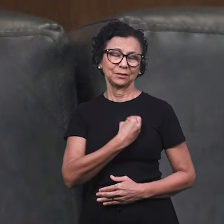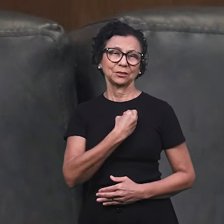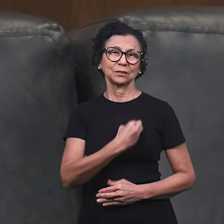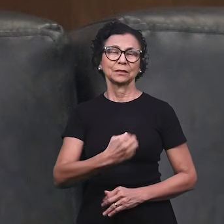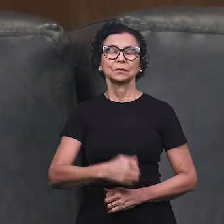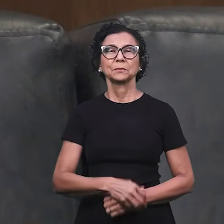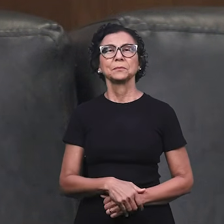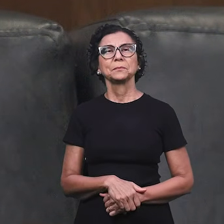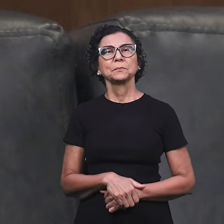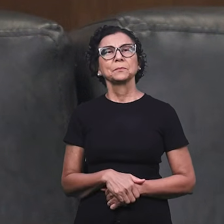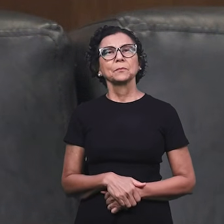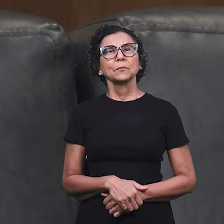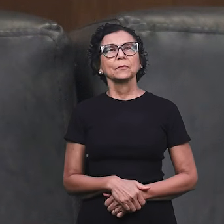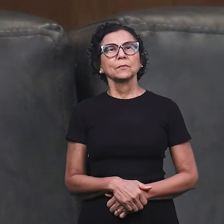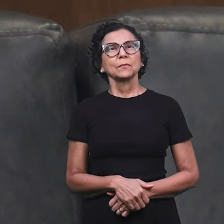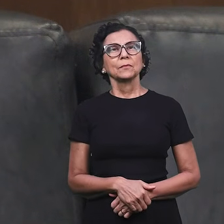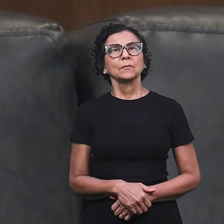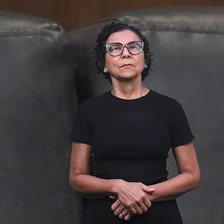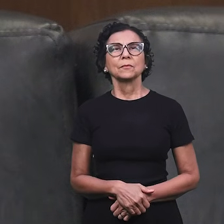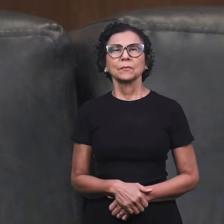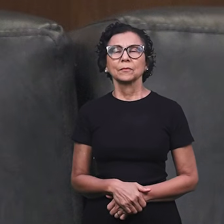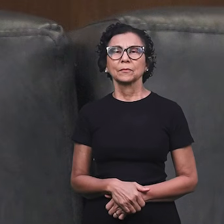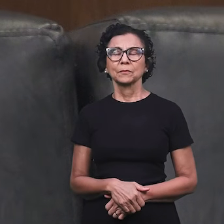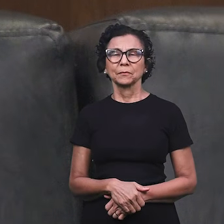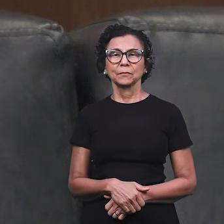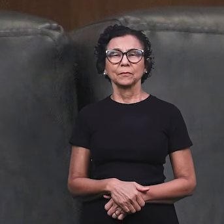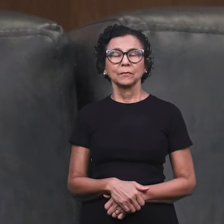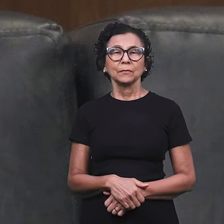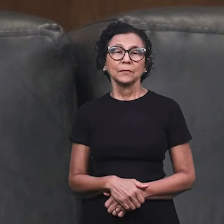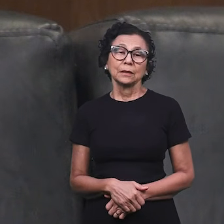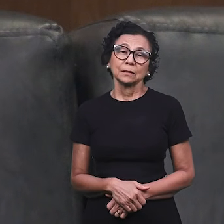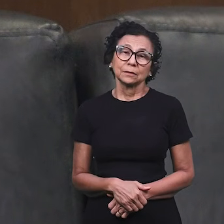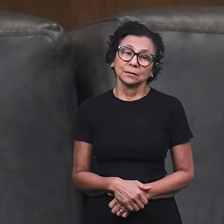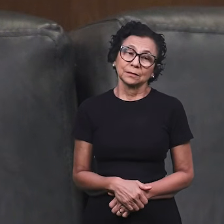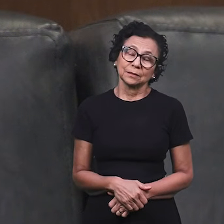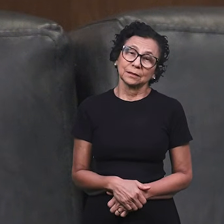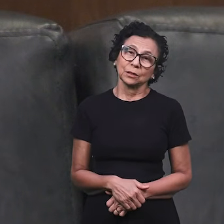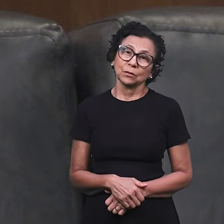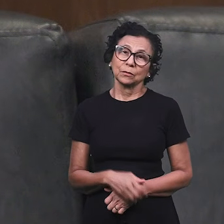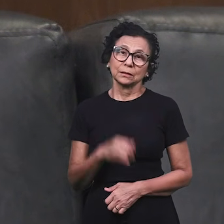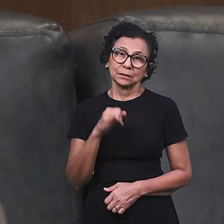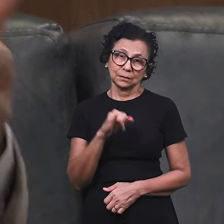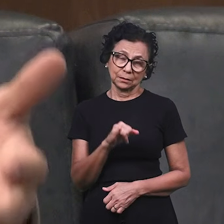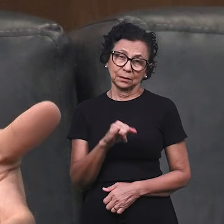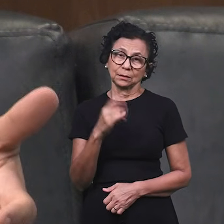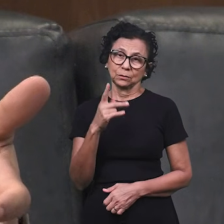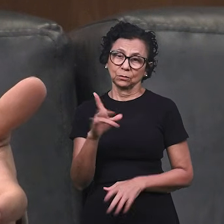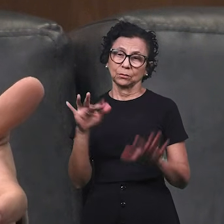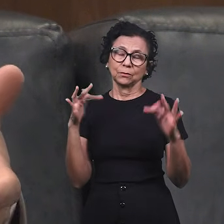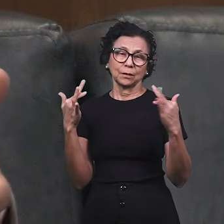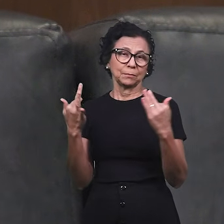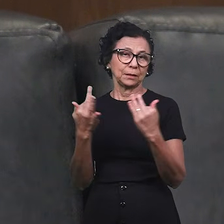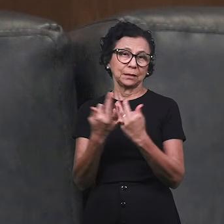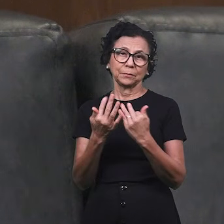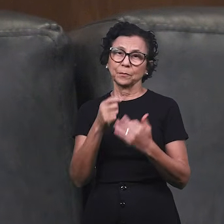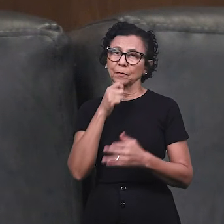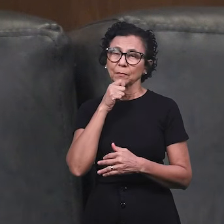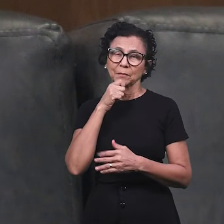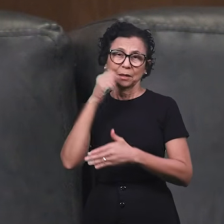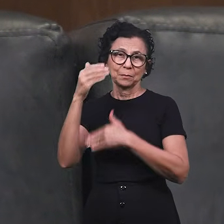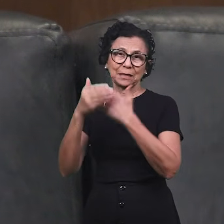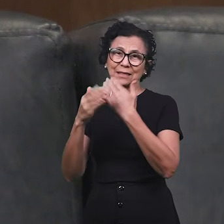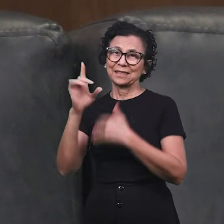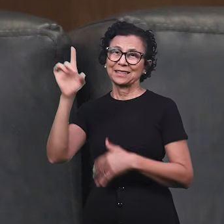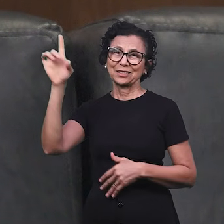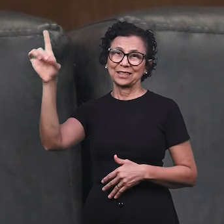ainda há tempo e há essa oportunidade daqueles que não construíram uma casa na presença do Senhor conforme o projeto de